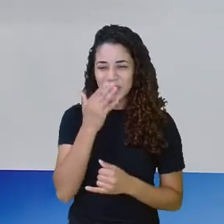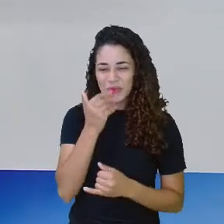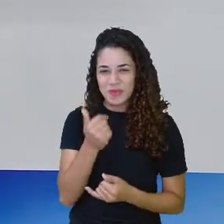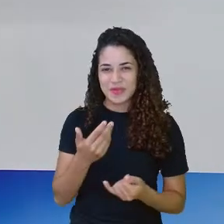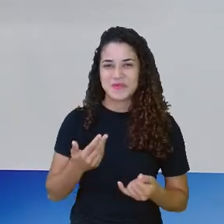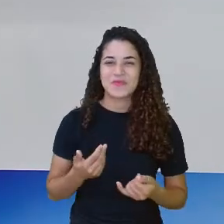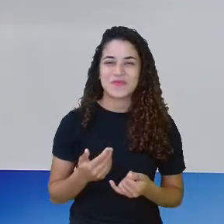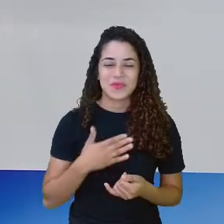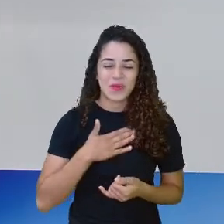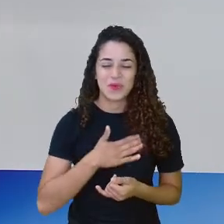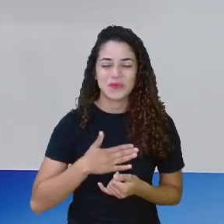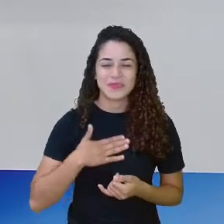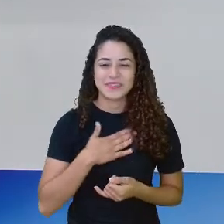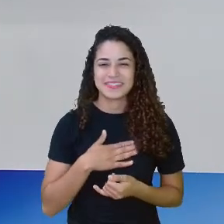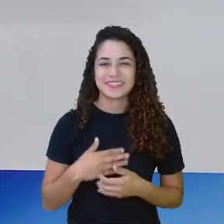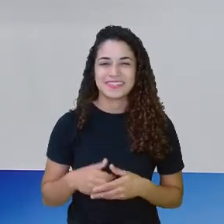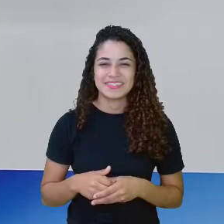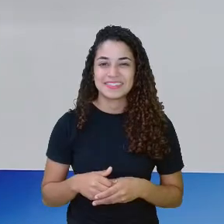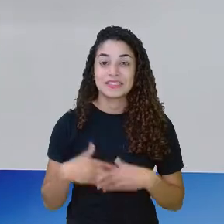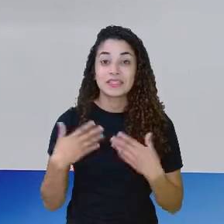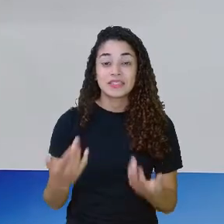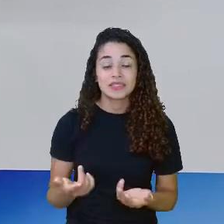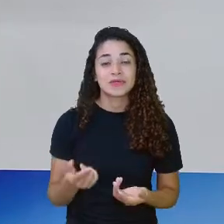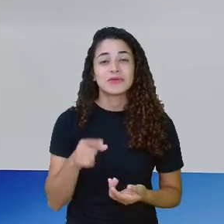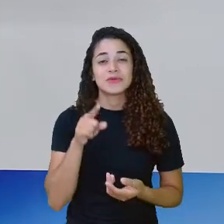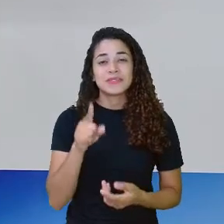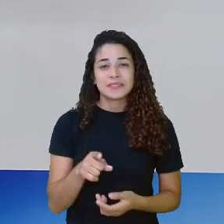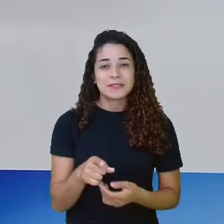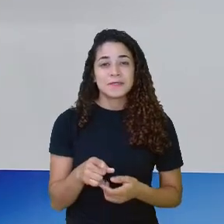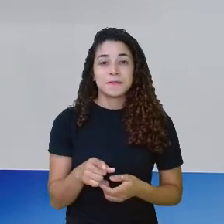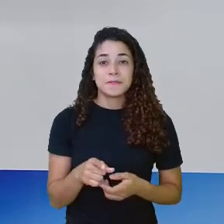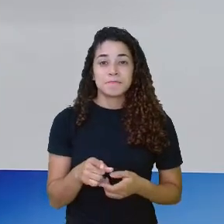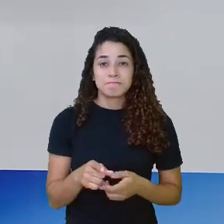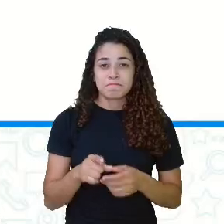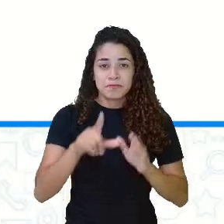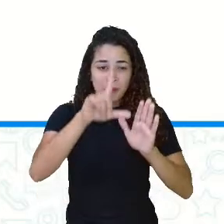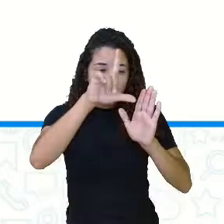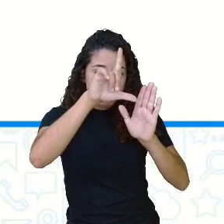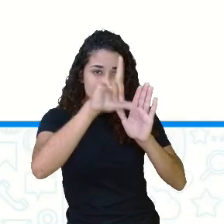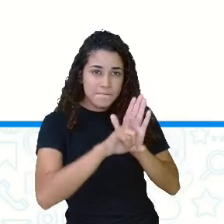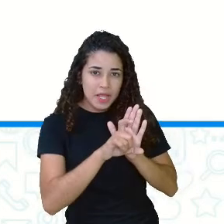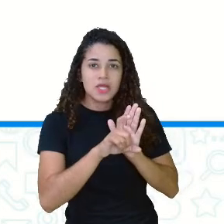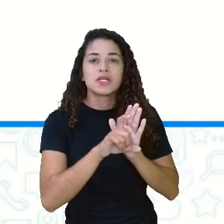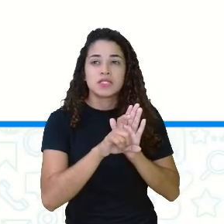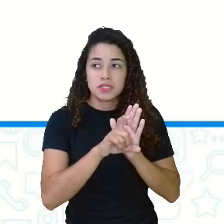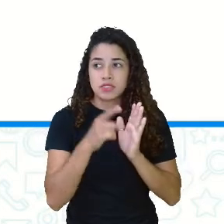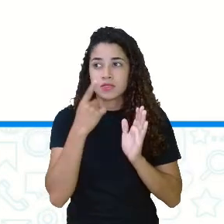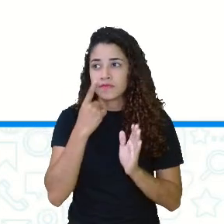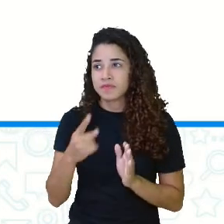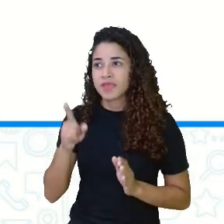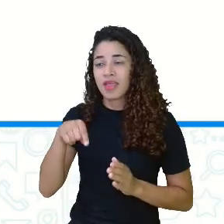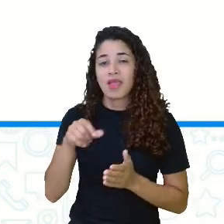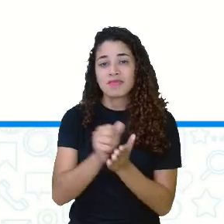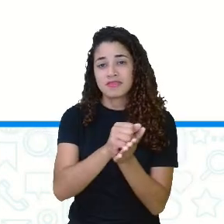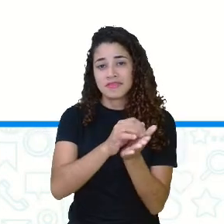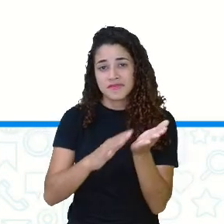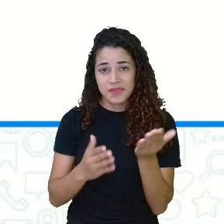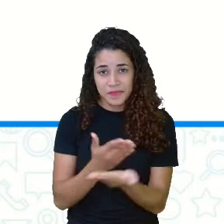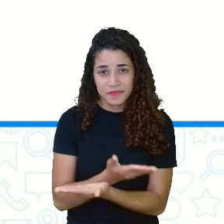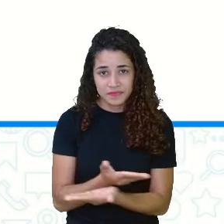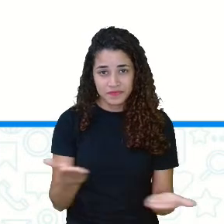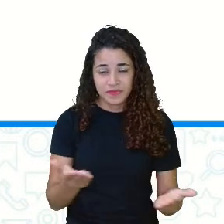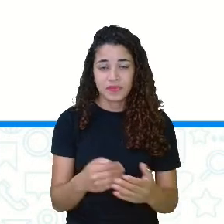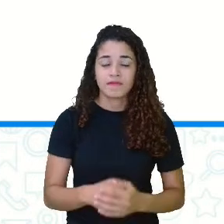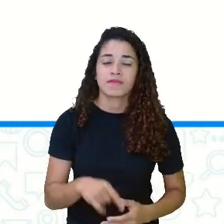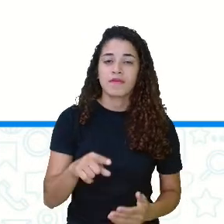né? Então, gente, para não deixar vocês aí de graça, printa essa tela, que é uma atividade. Você vai ler